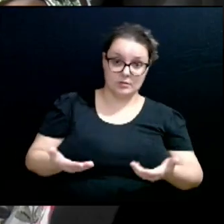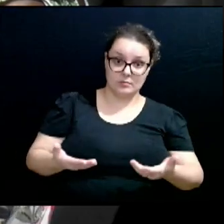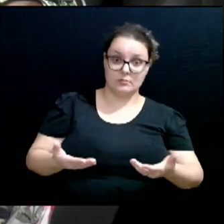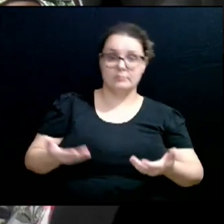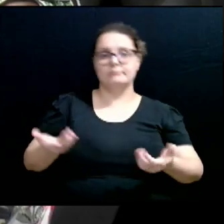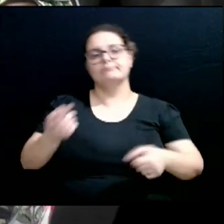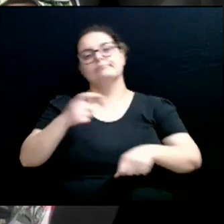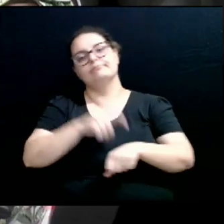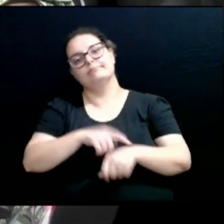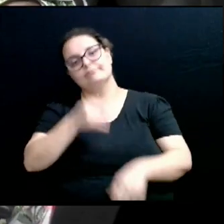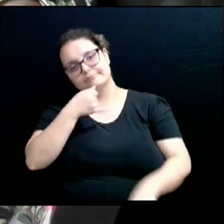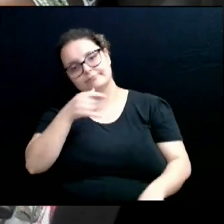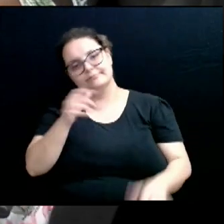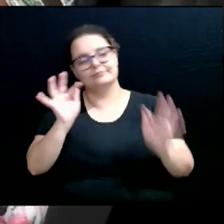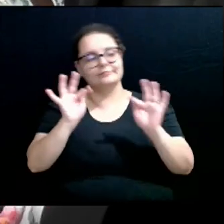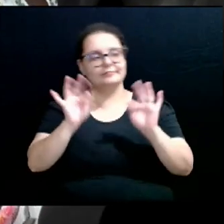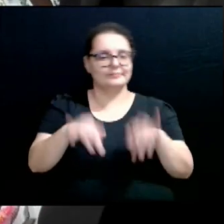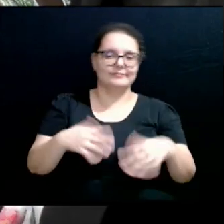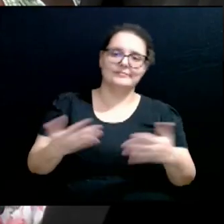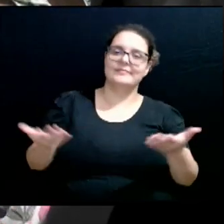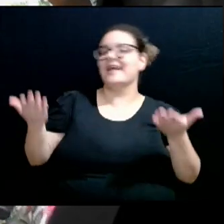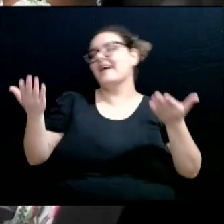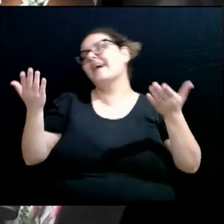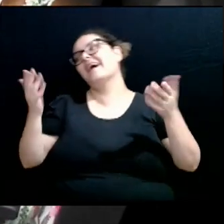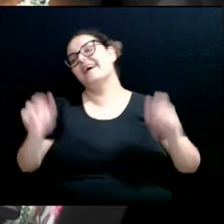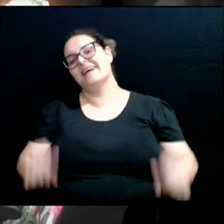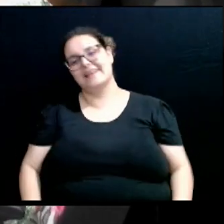acabou. Que pena. E